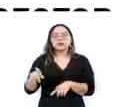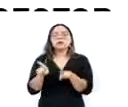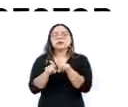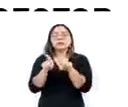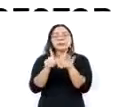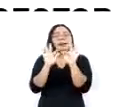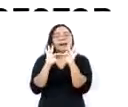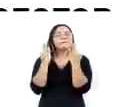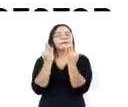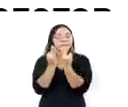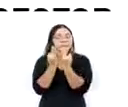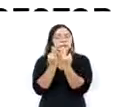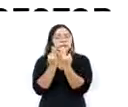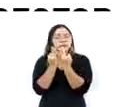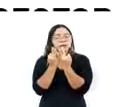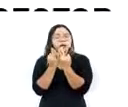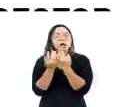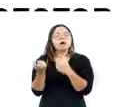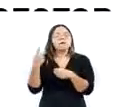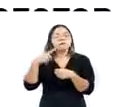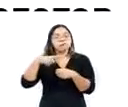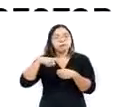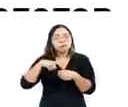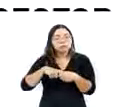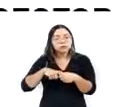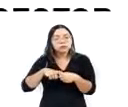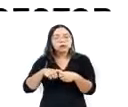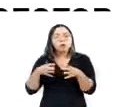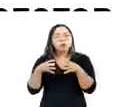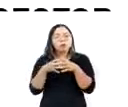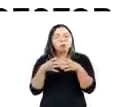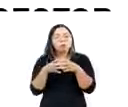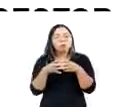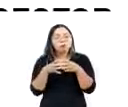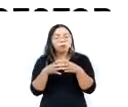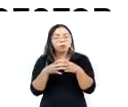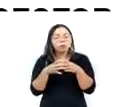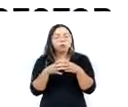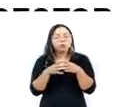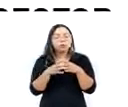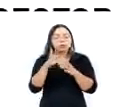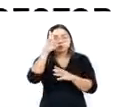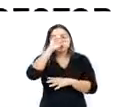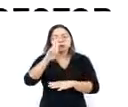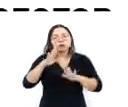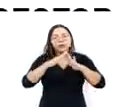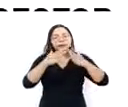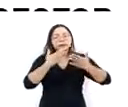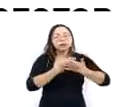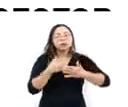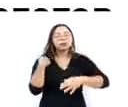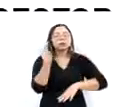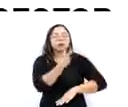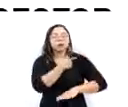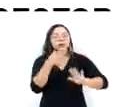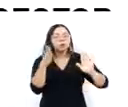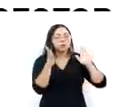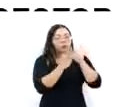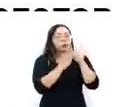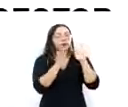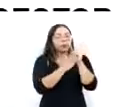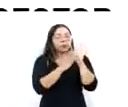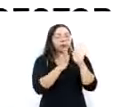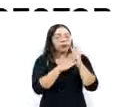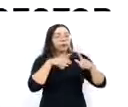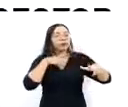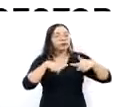educadores e pela família. Retomar o nosso comitê gestor educação nas escolas para que a gente possa propor